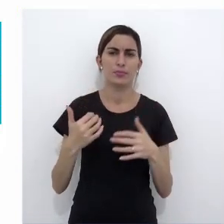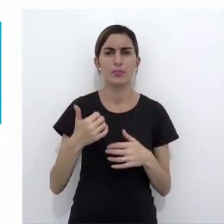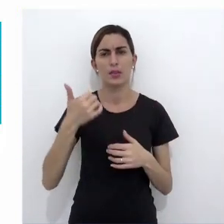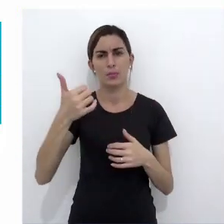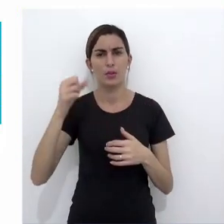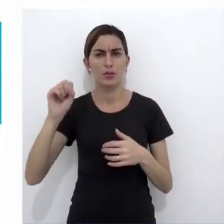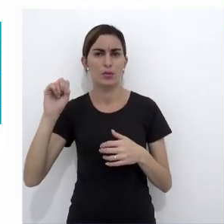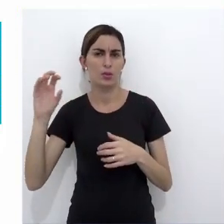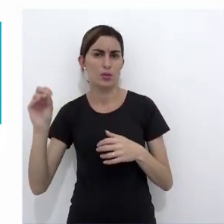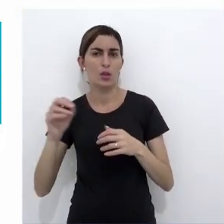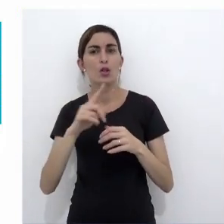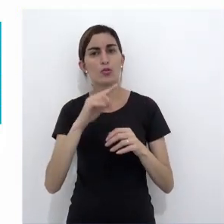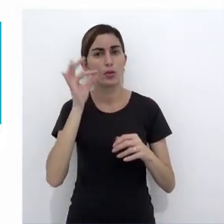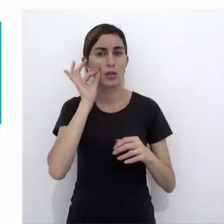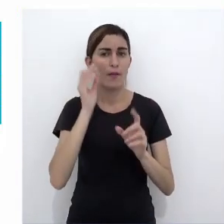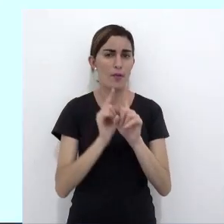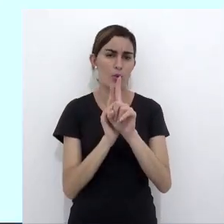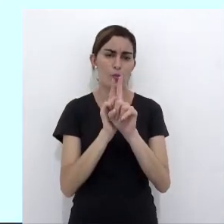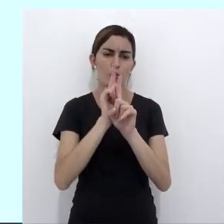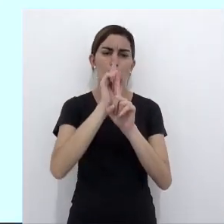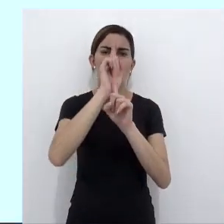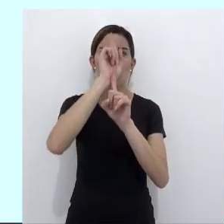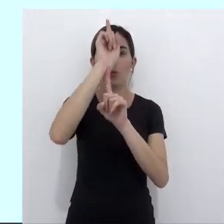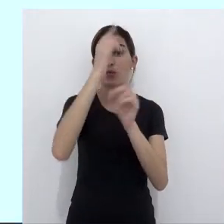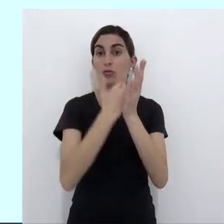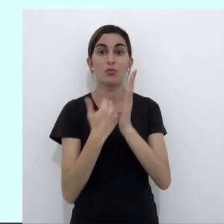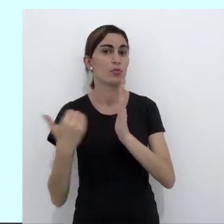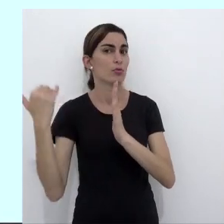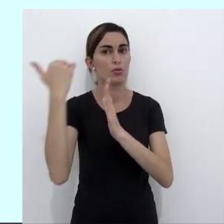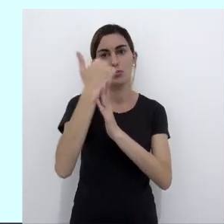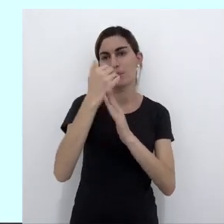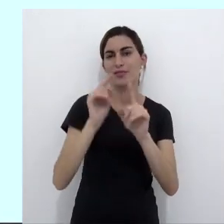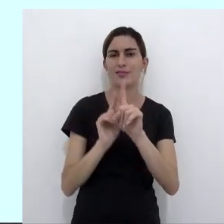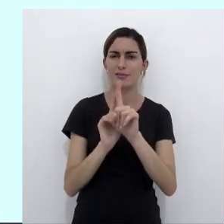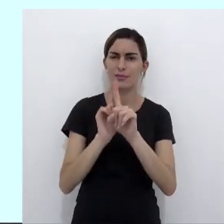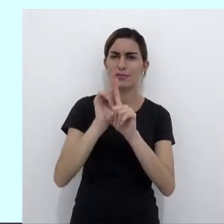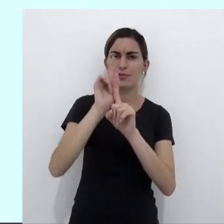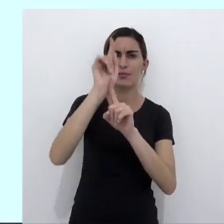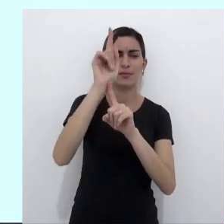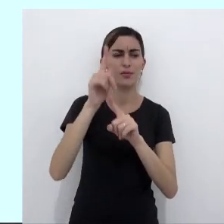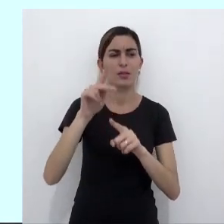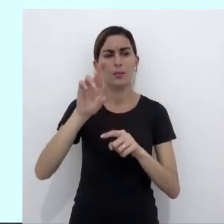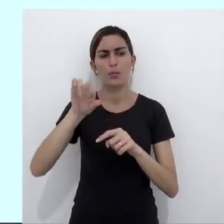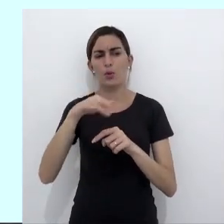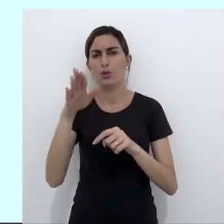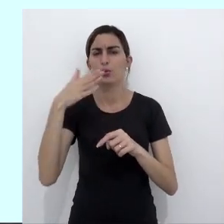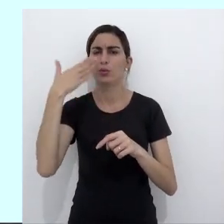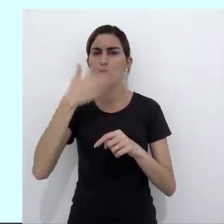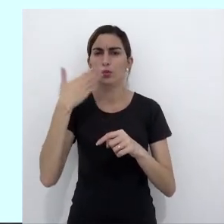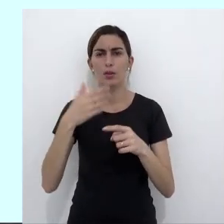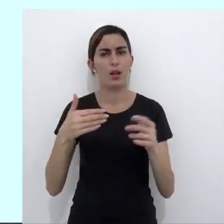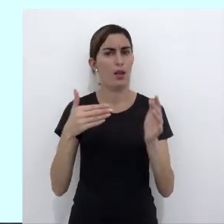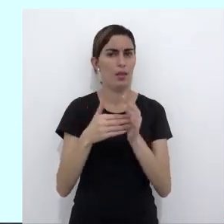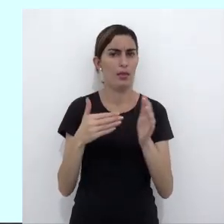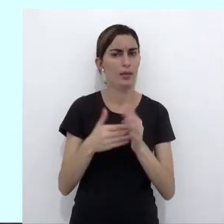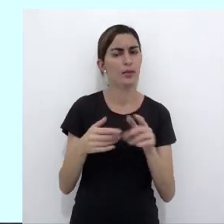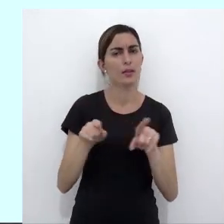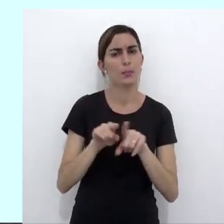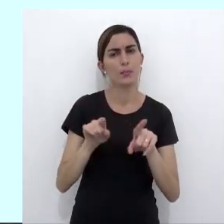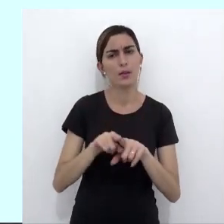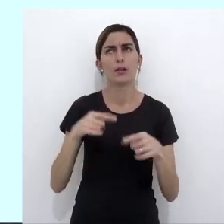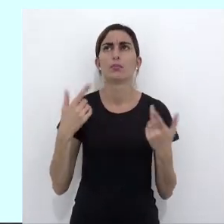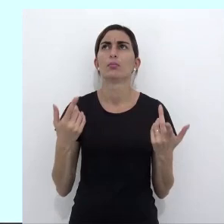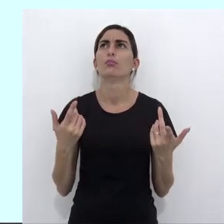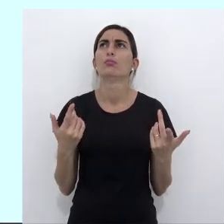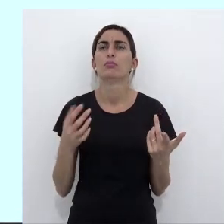1880, o café já tinha ultrapassado muito a produção açucareira. Até mesmo porque o café